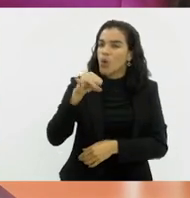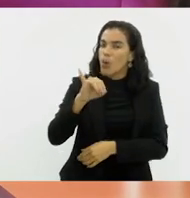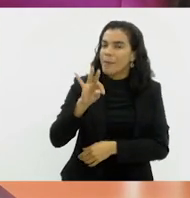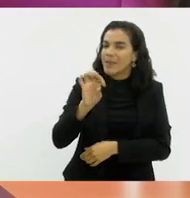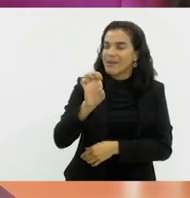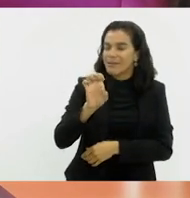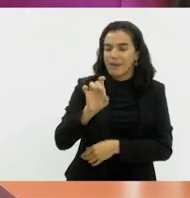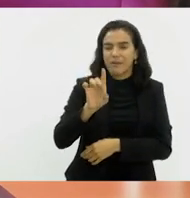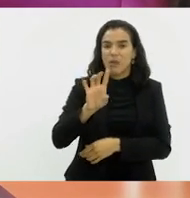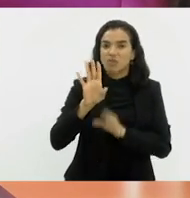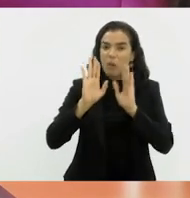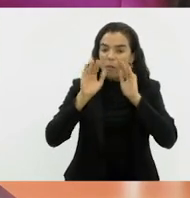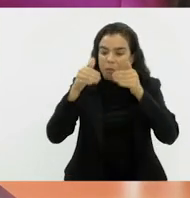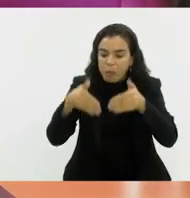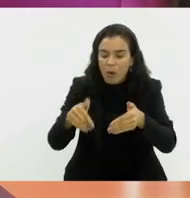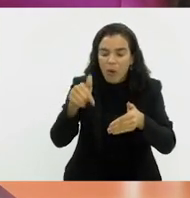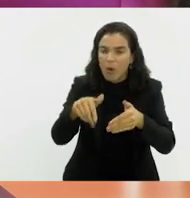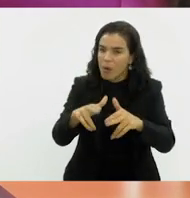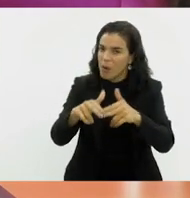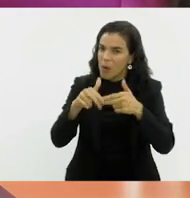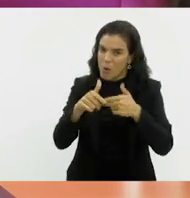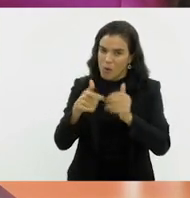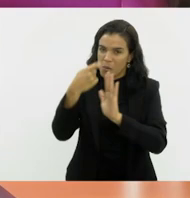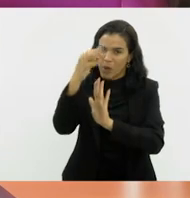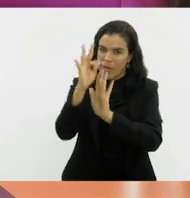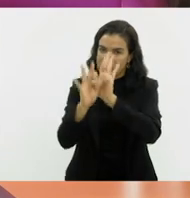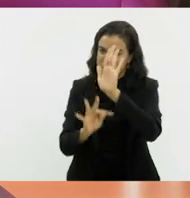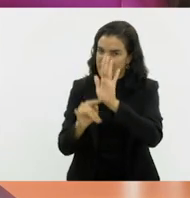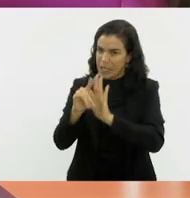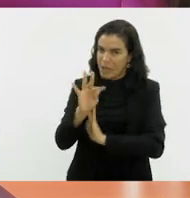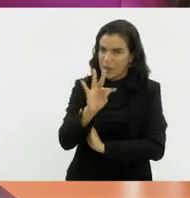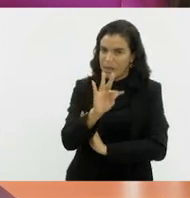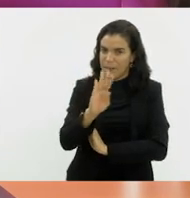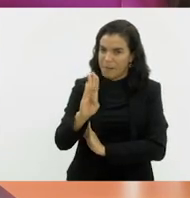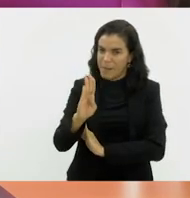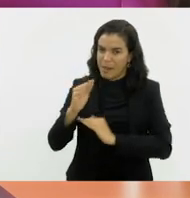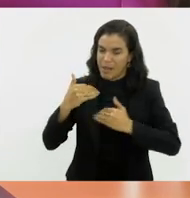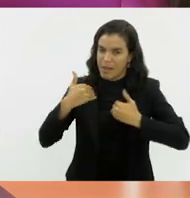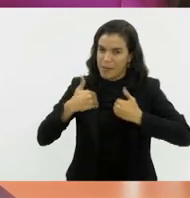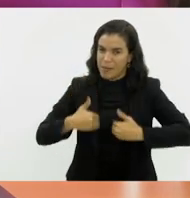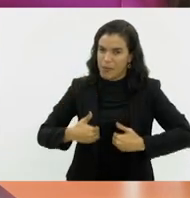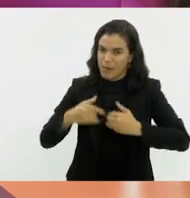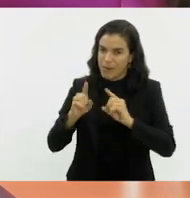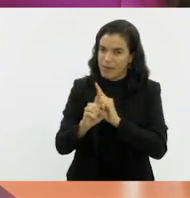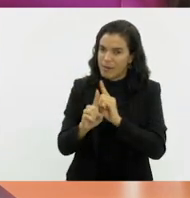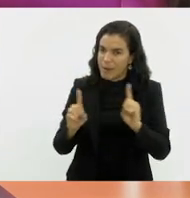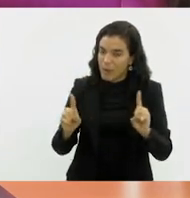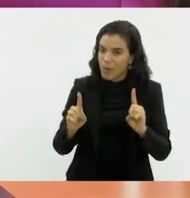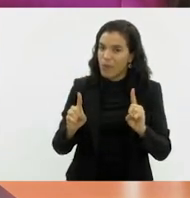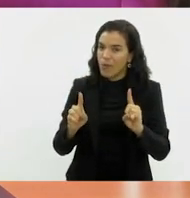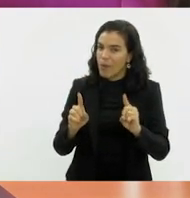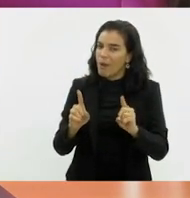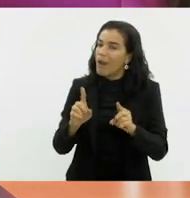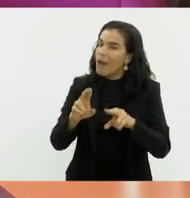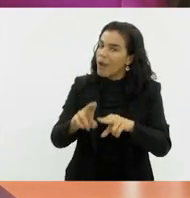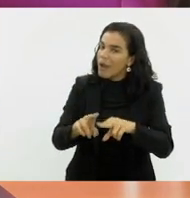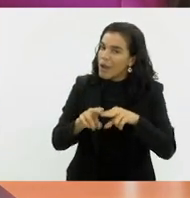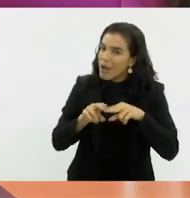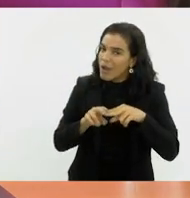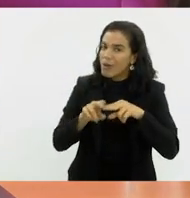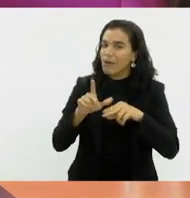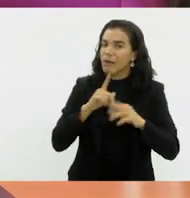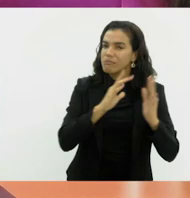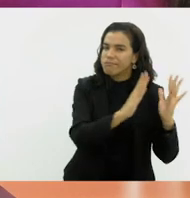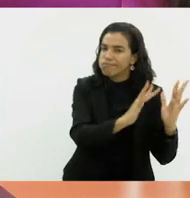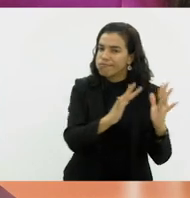plano do termo de cooperação com a tuberculose. É um comitê permanente que vai permear todo o